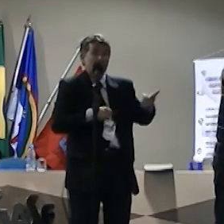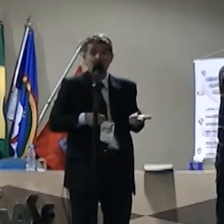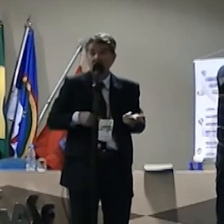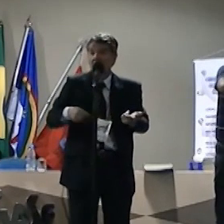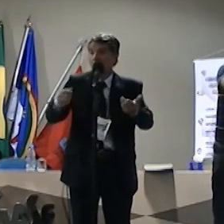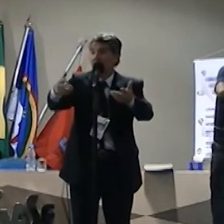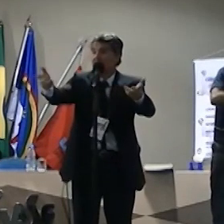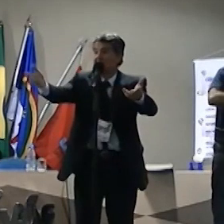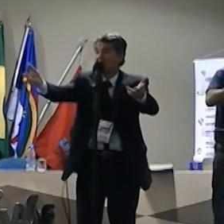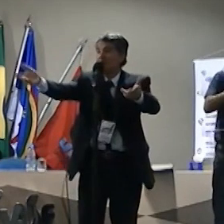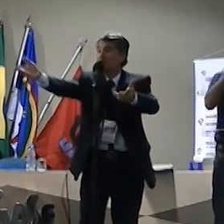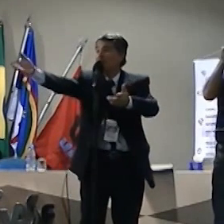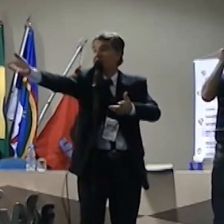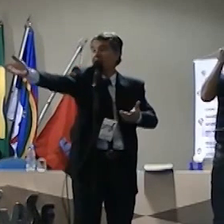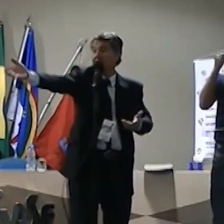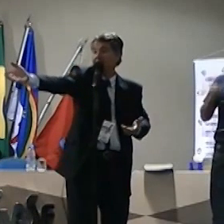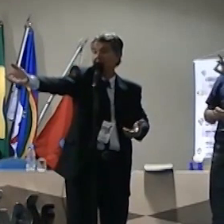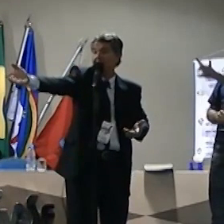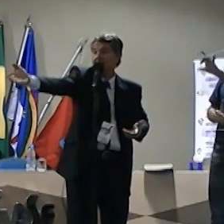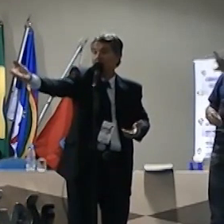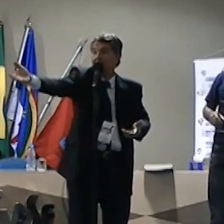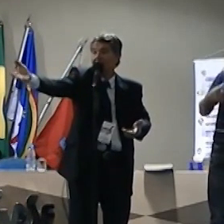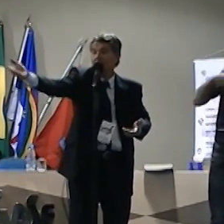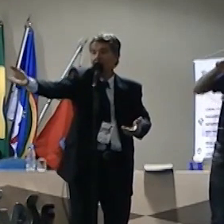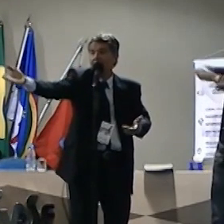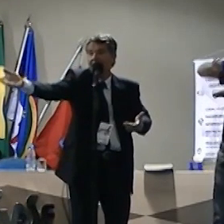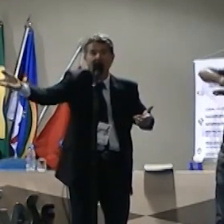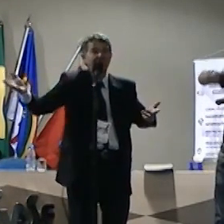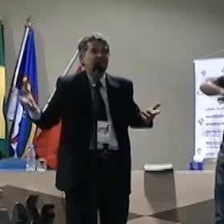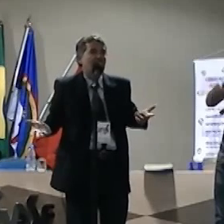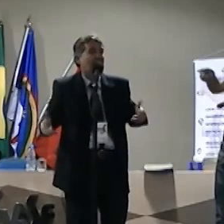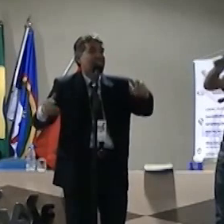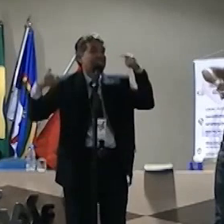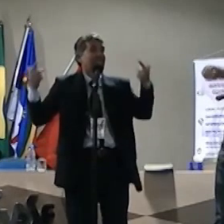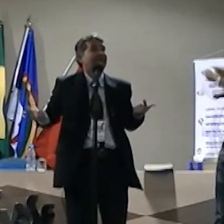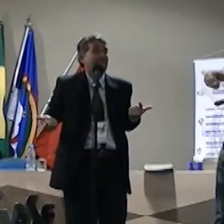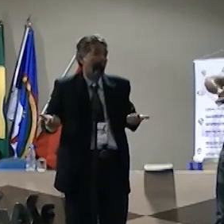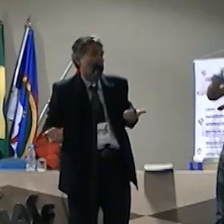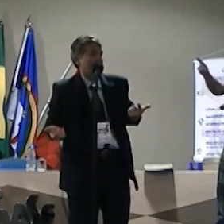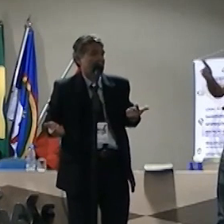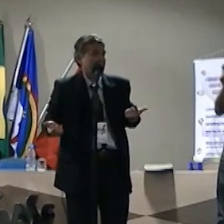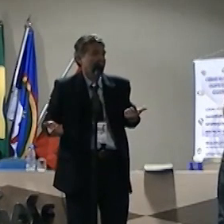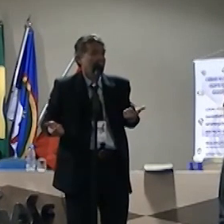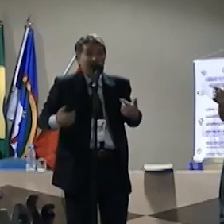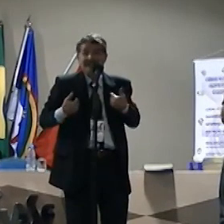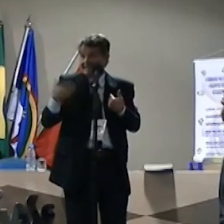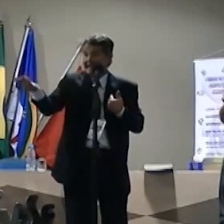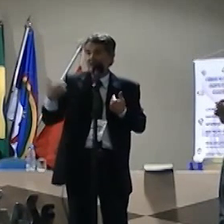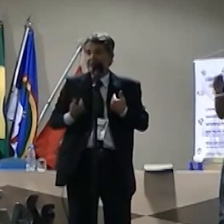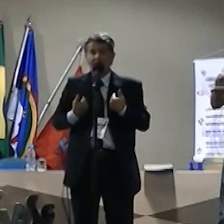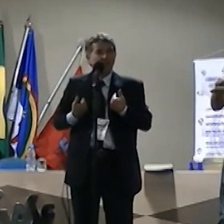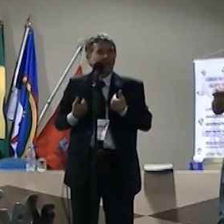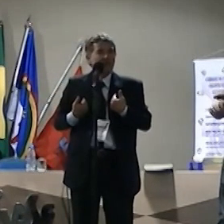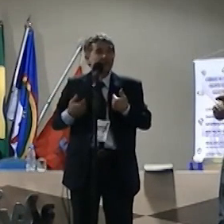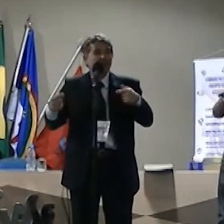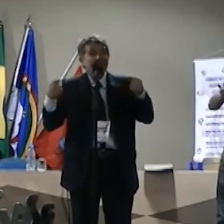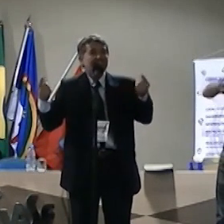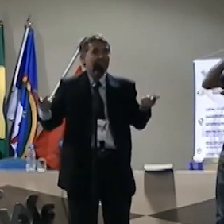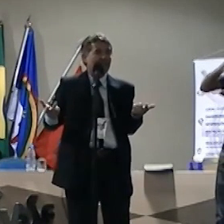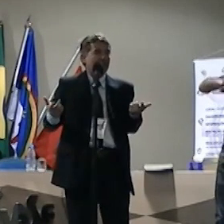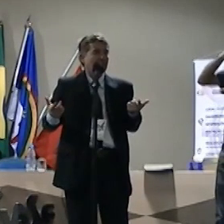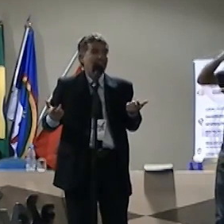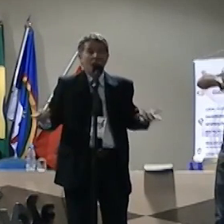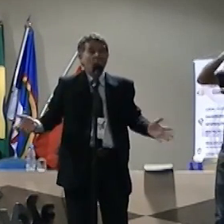as anotações? Quantos de vocês aí não estão anotando, está vendo ali? O caderninho para anotar a palavra-chave, para se lembrar depois. Assim a gente aprende, porque